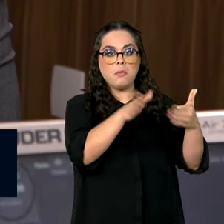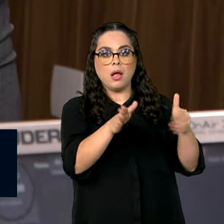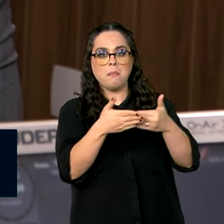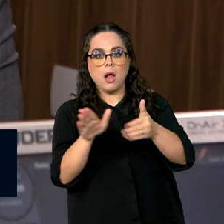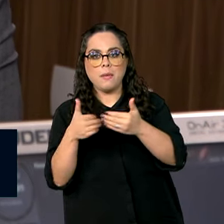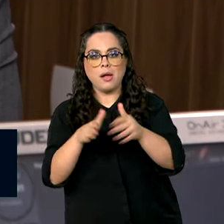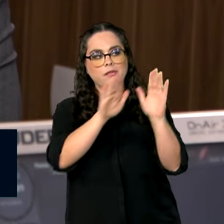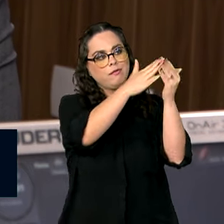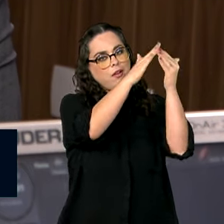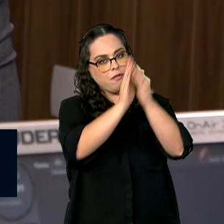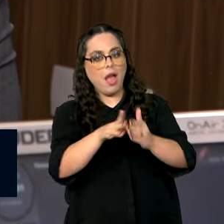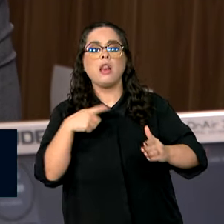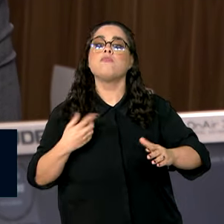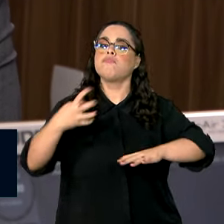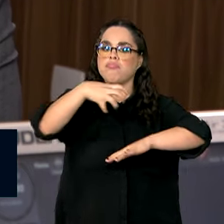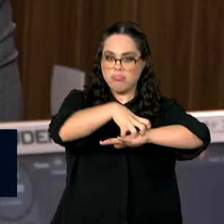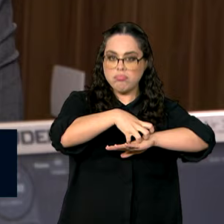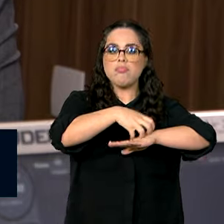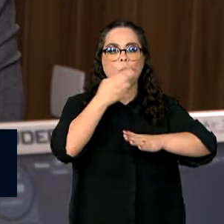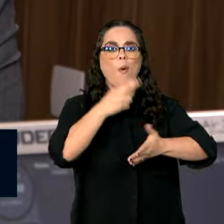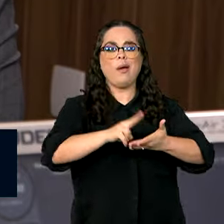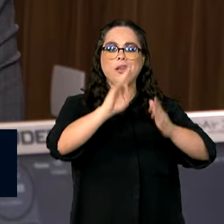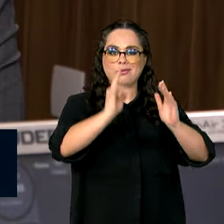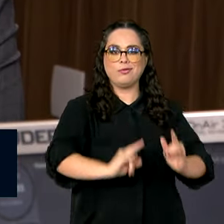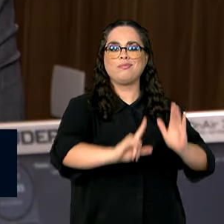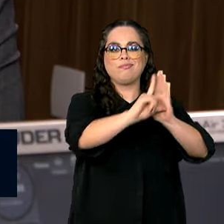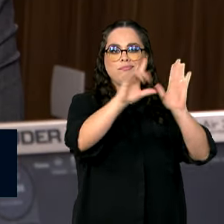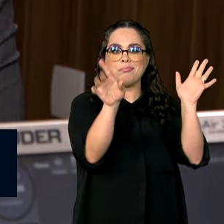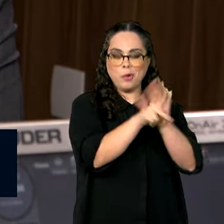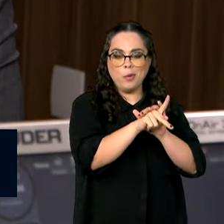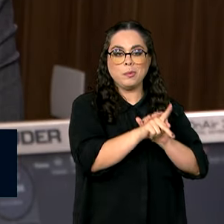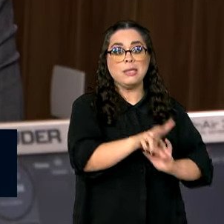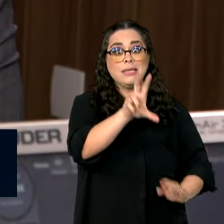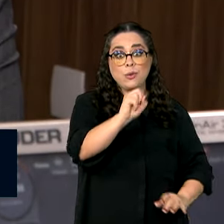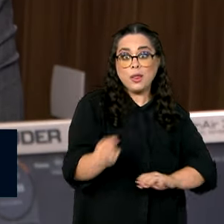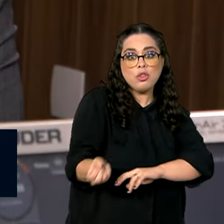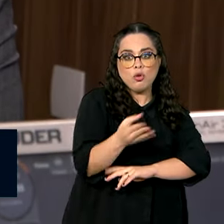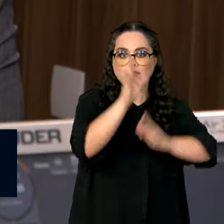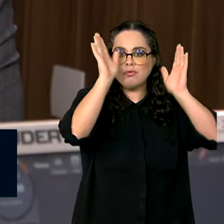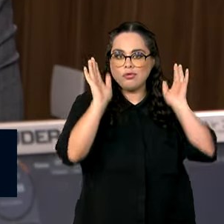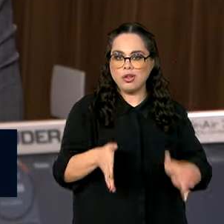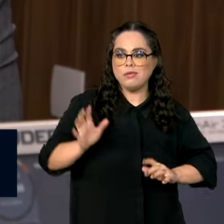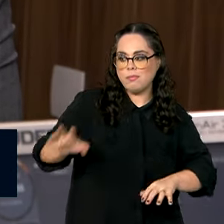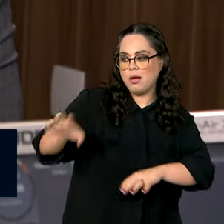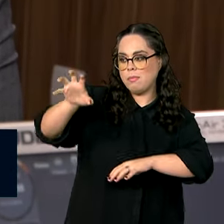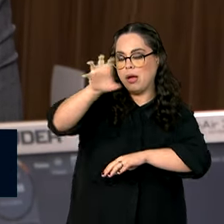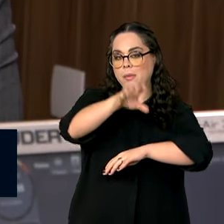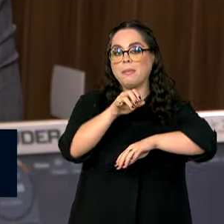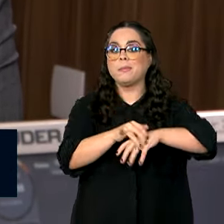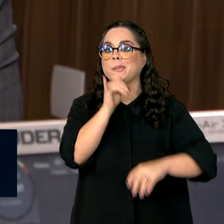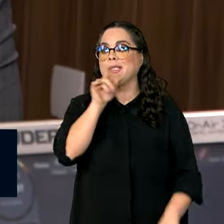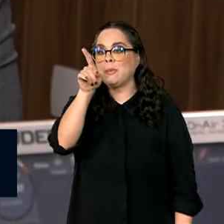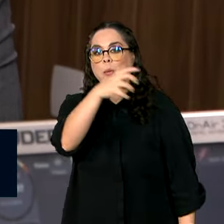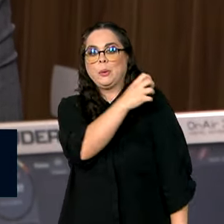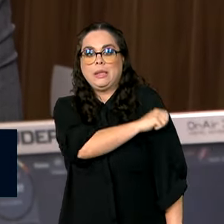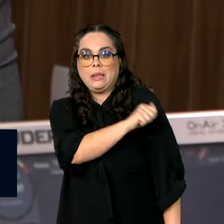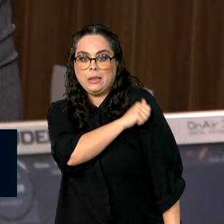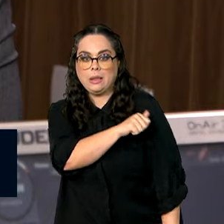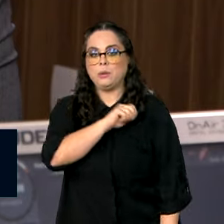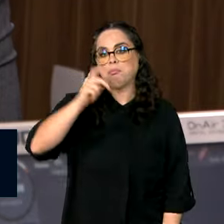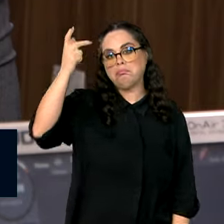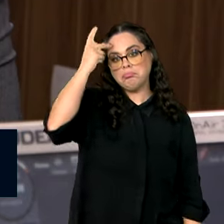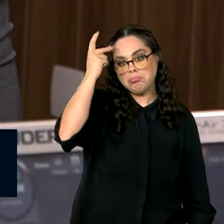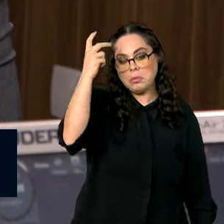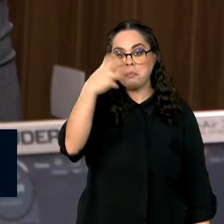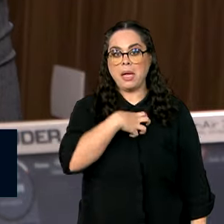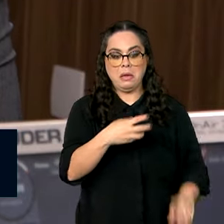favelas hoje a gente já tem 50 novos postos que foram abertos na em favelas do Rio de Janeiro de São Paulo e na